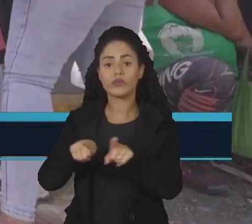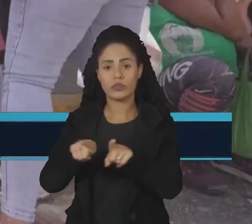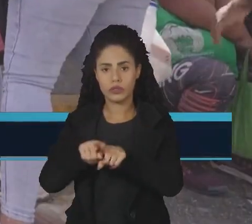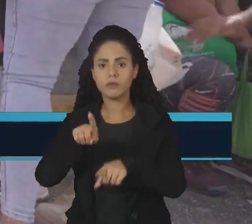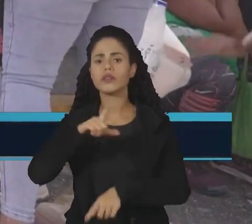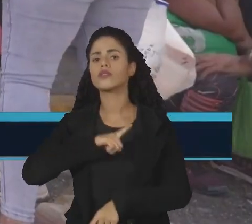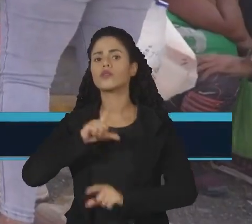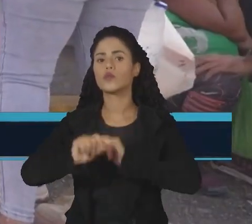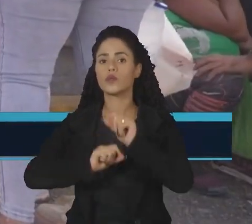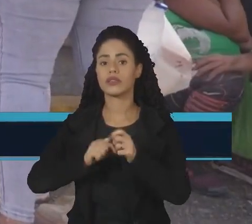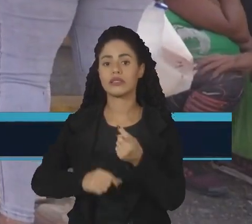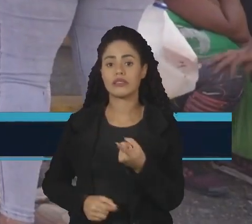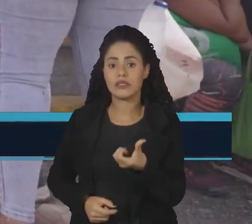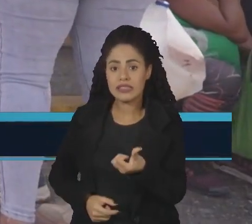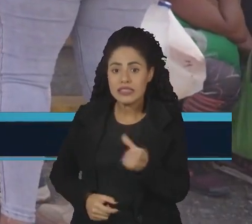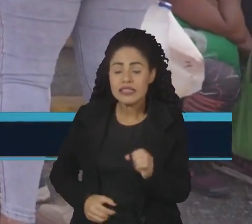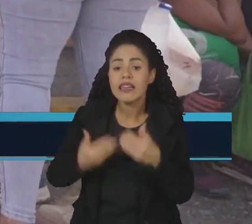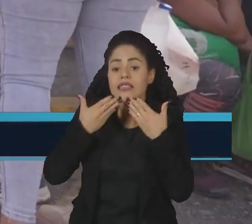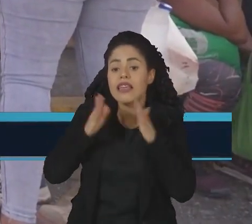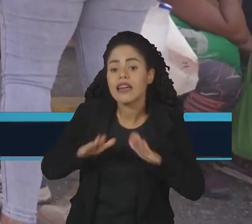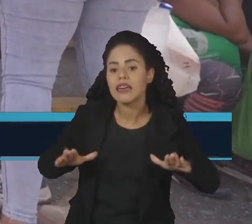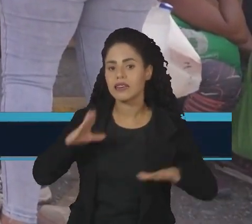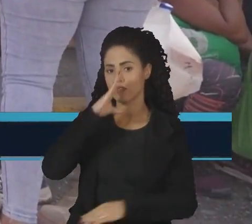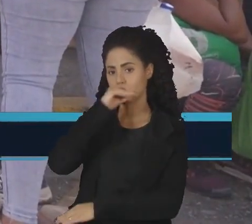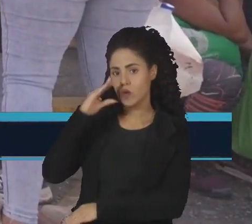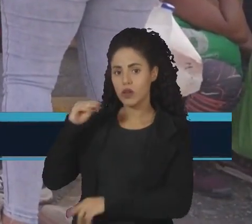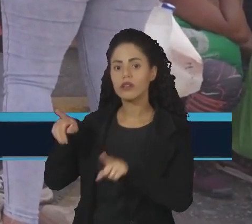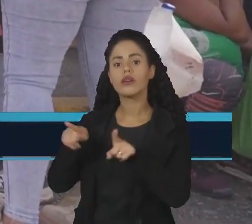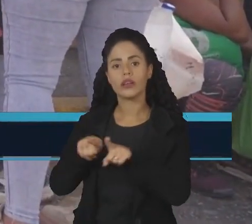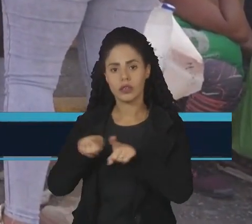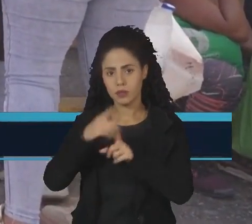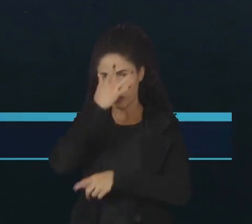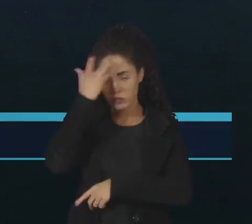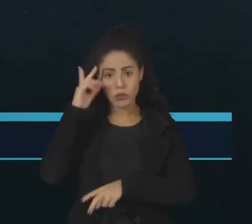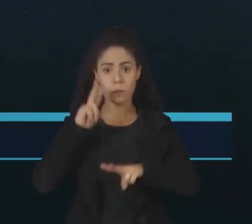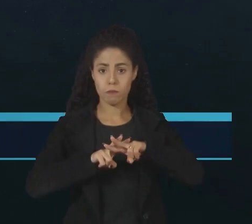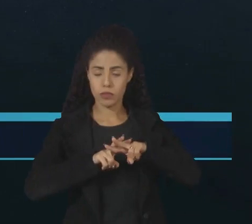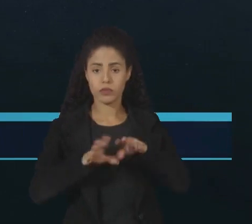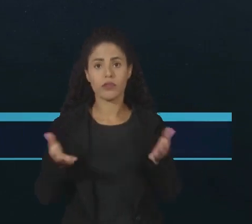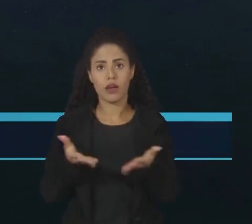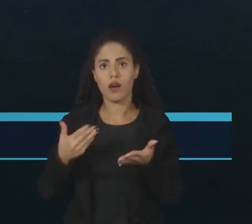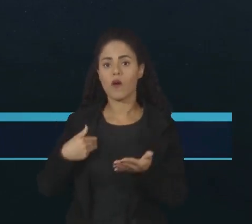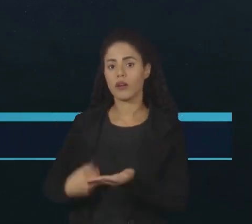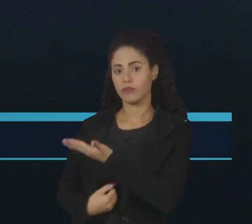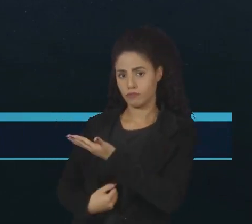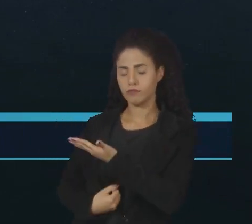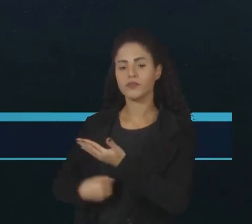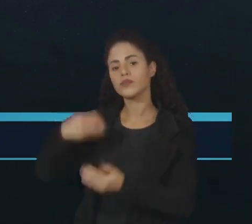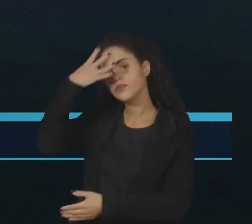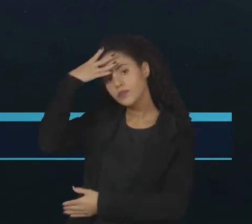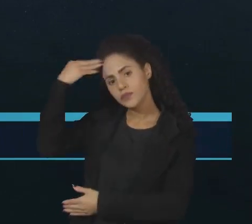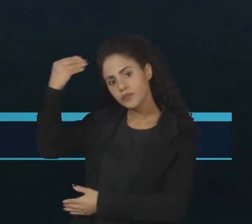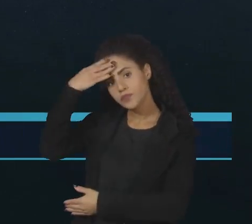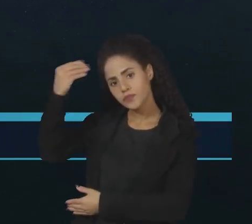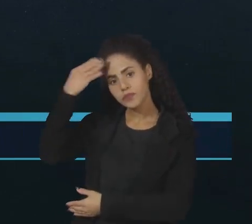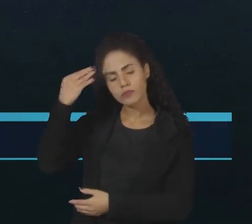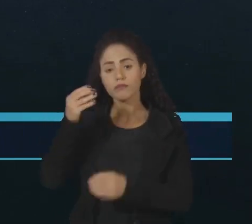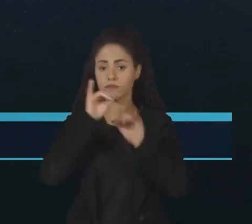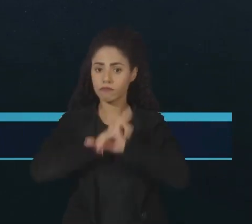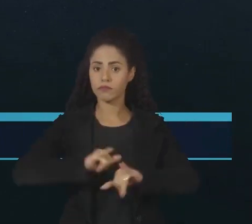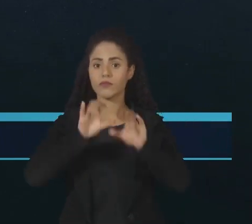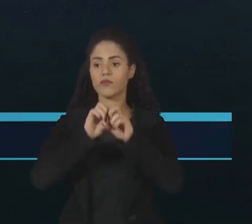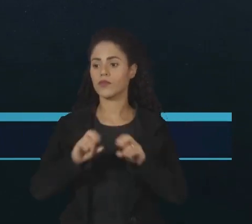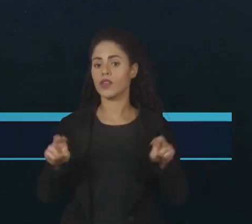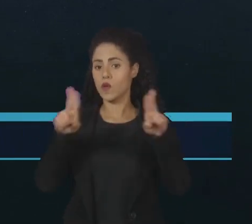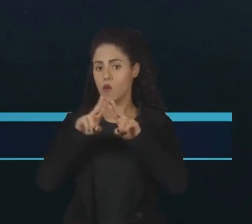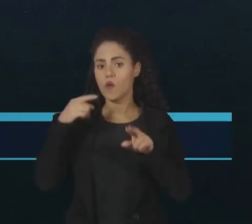haveria 160 crianças e adolescentes entre os detidos. O candidato da oposição fez coro com a ONU.